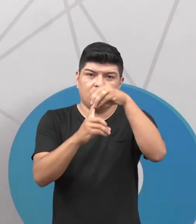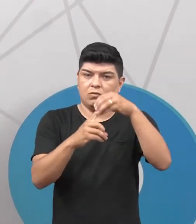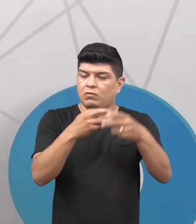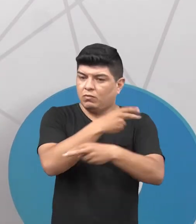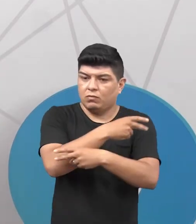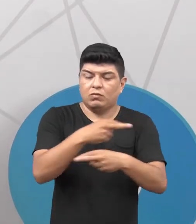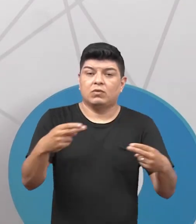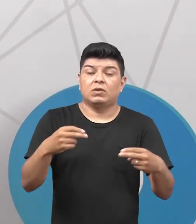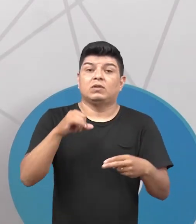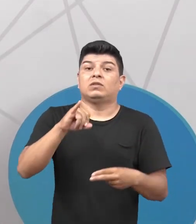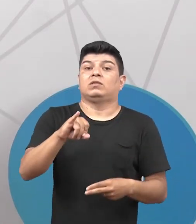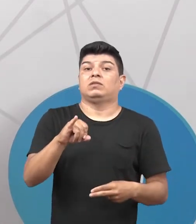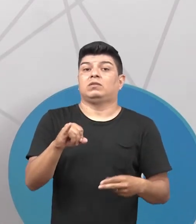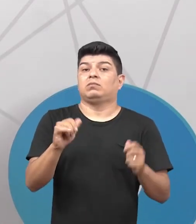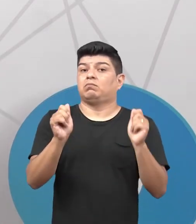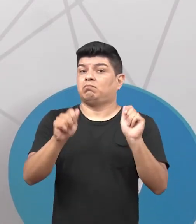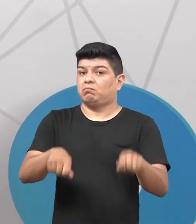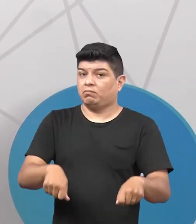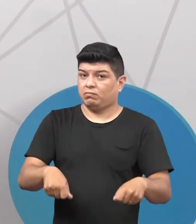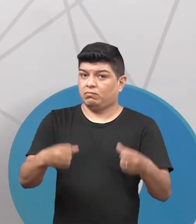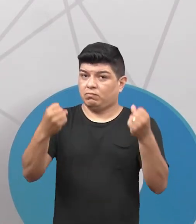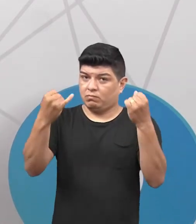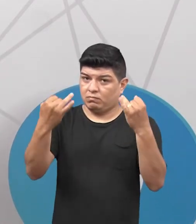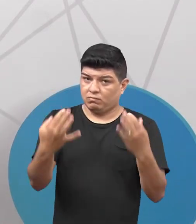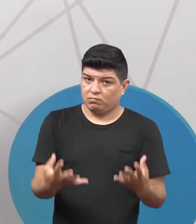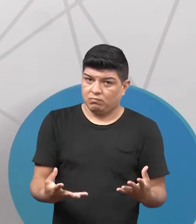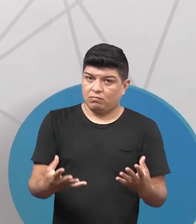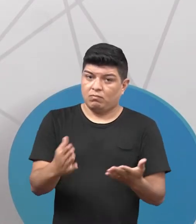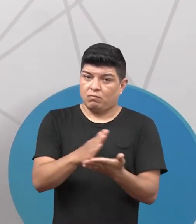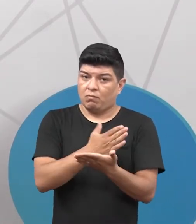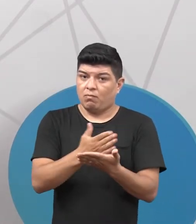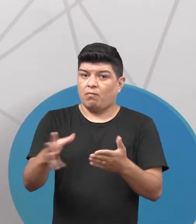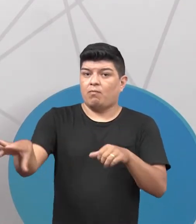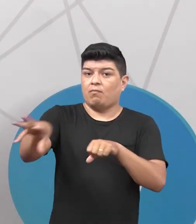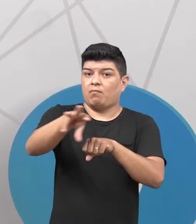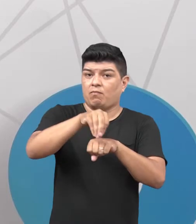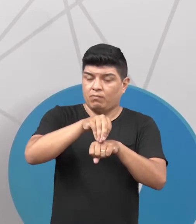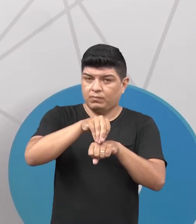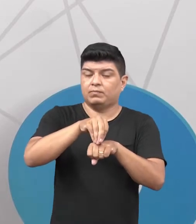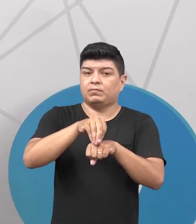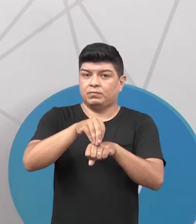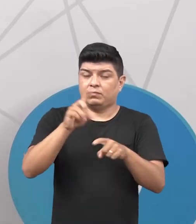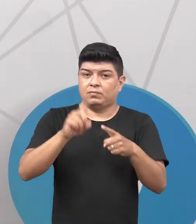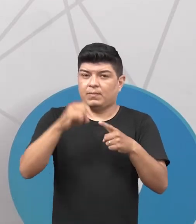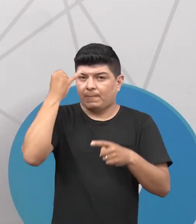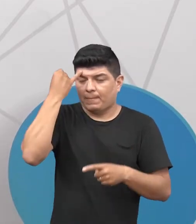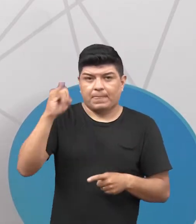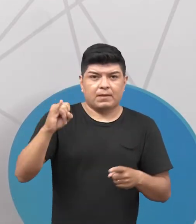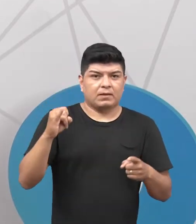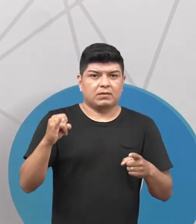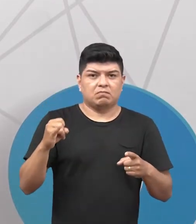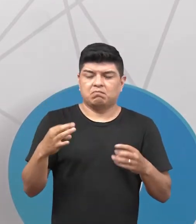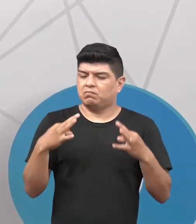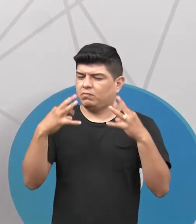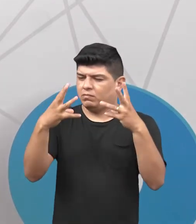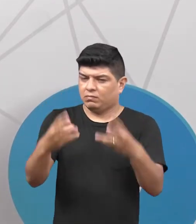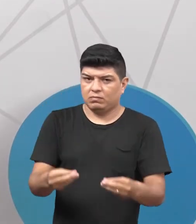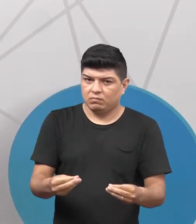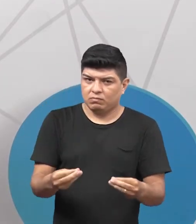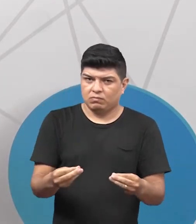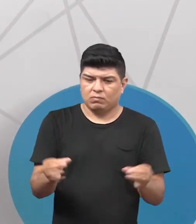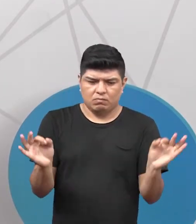as coisas, se é que podemos falar de algum conhecimento definitivo, porque nessa ideia de que nem todo conhecimento